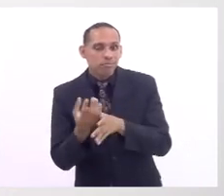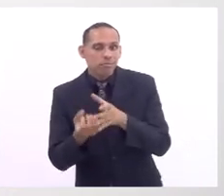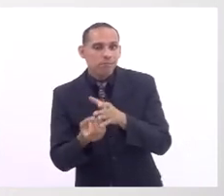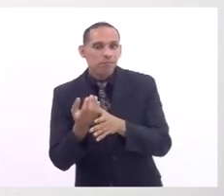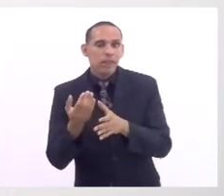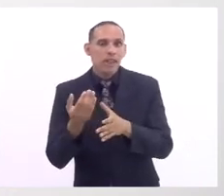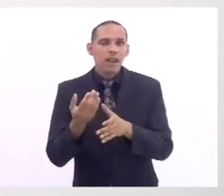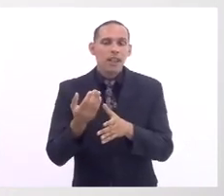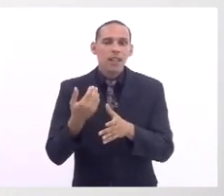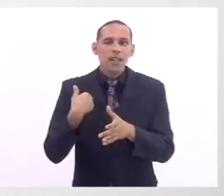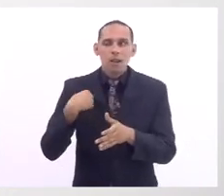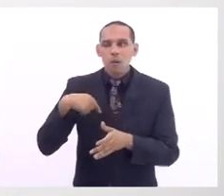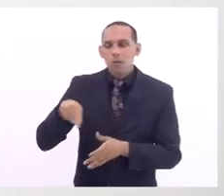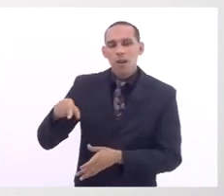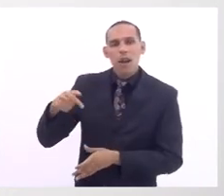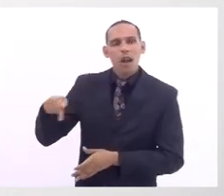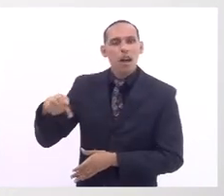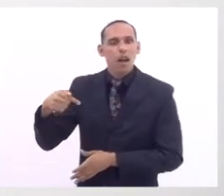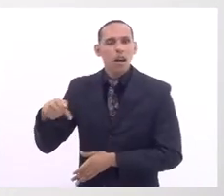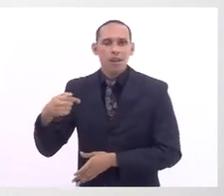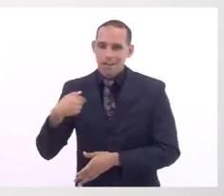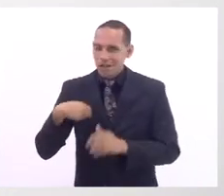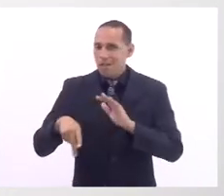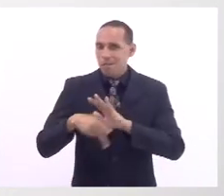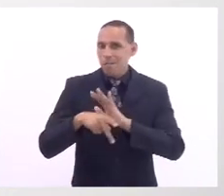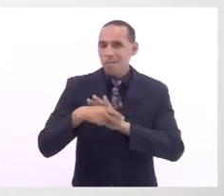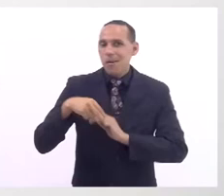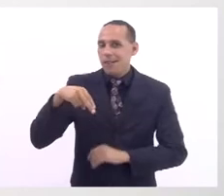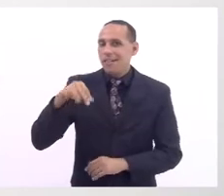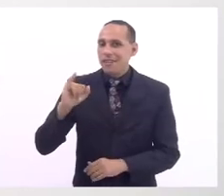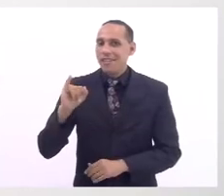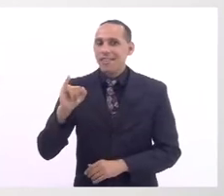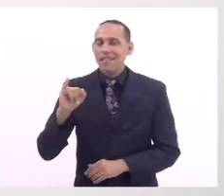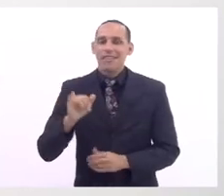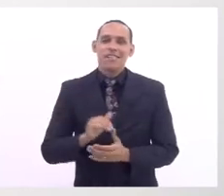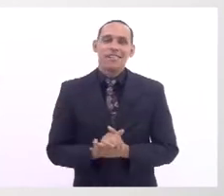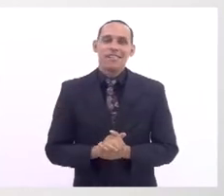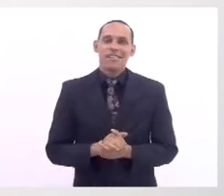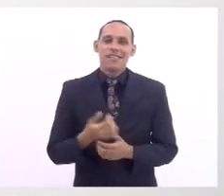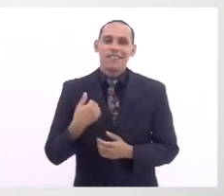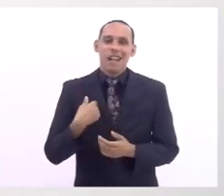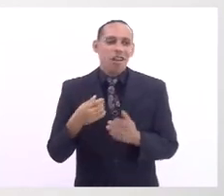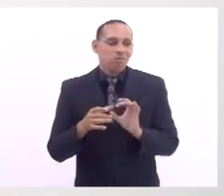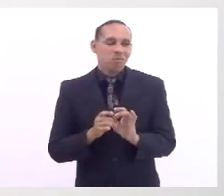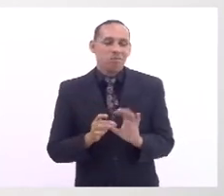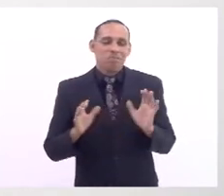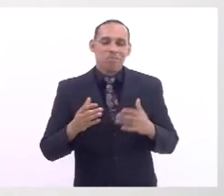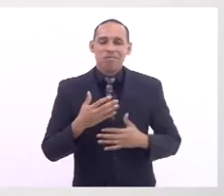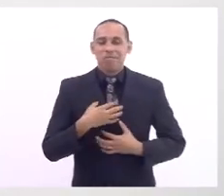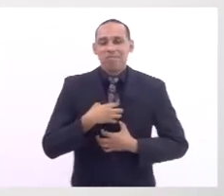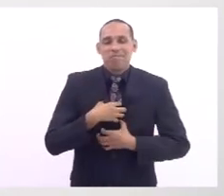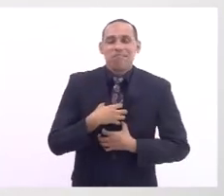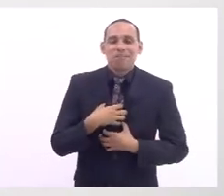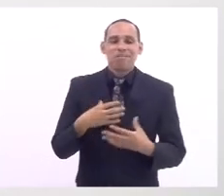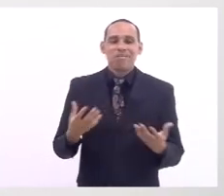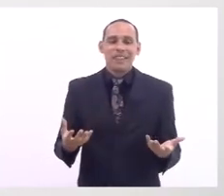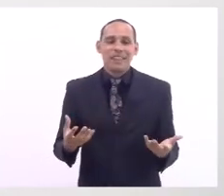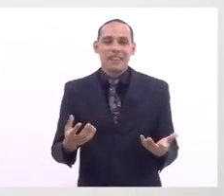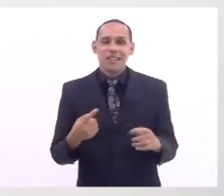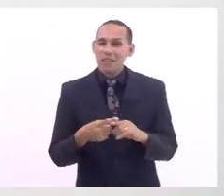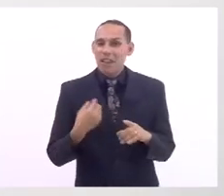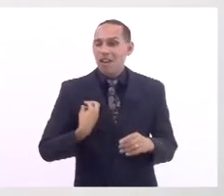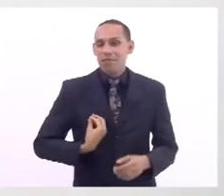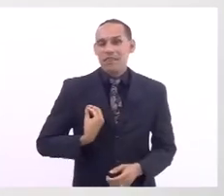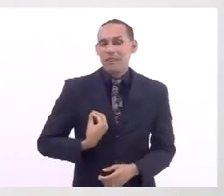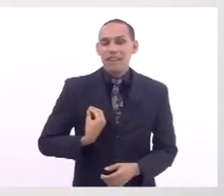iniciais eu tava lá em Queimados eu sou de Nova Iguaçu vi um pouco batendo ficou à vontade né não é um território que eu que eu